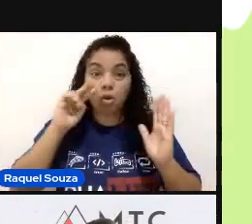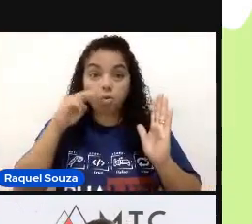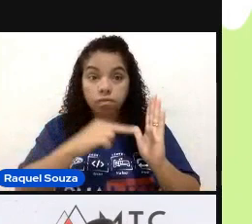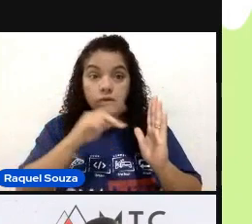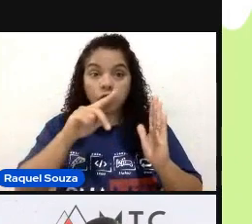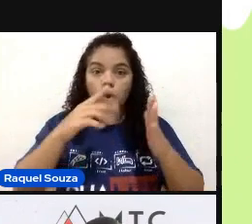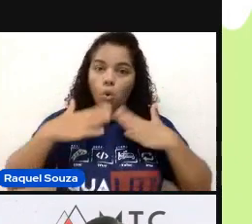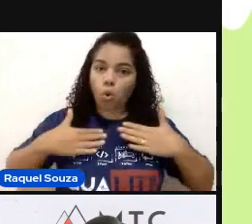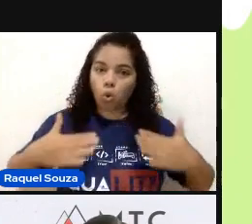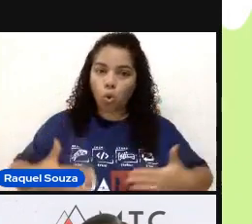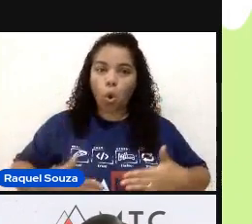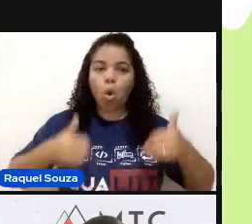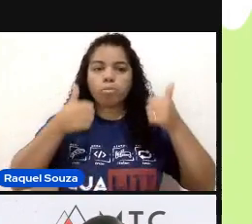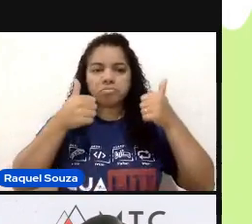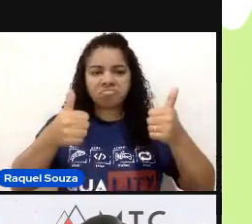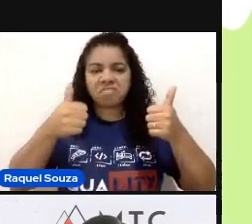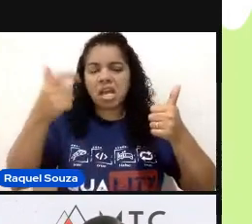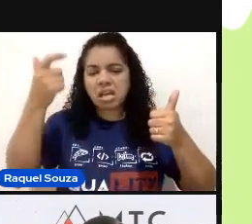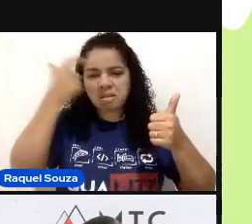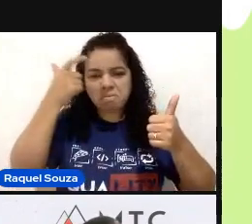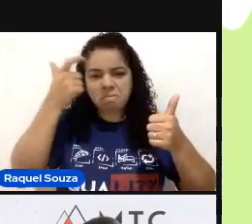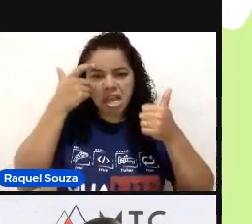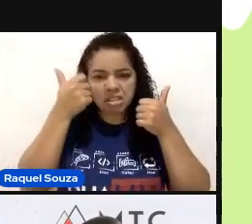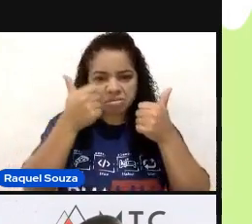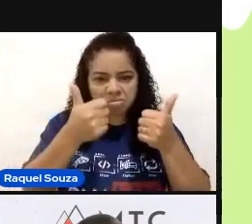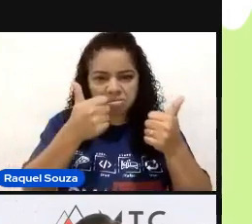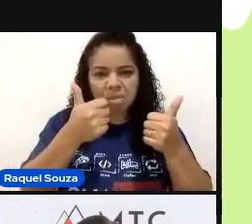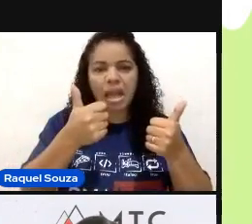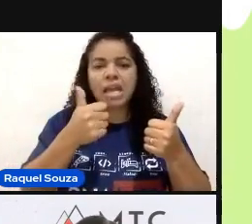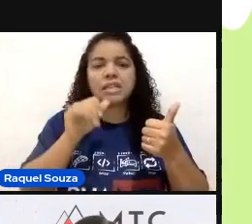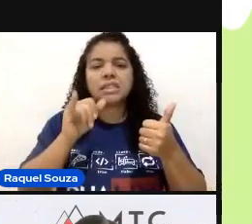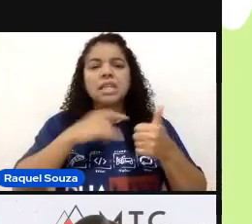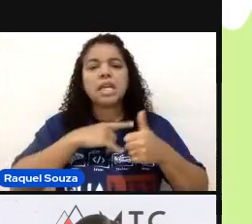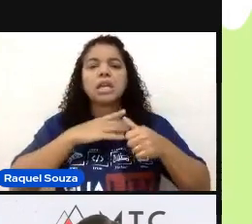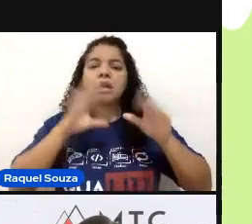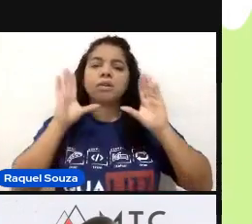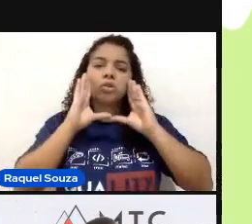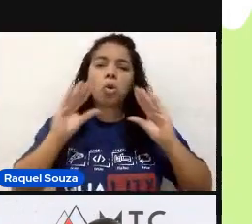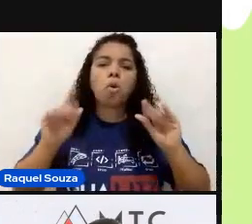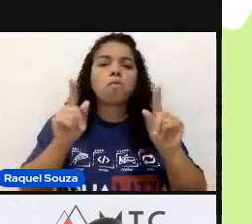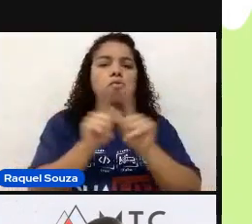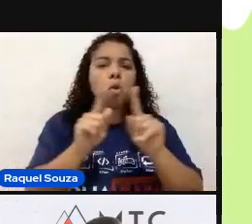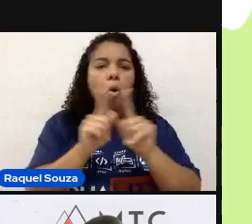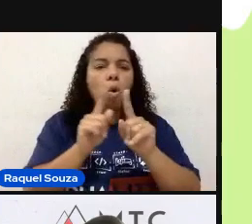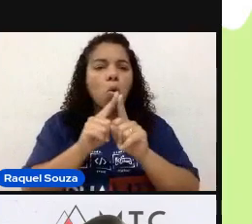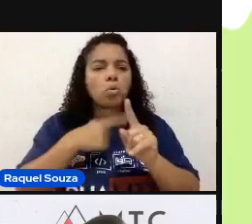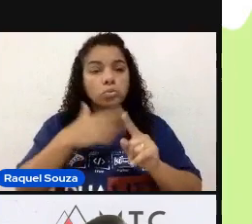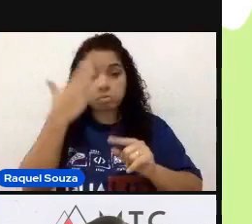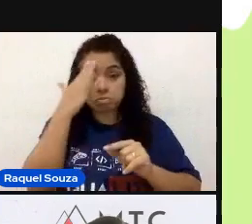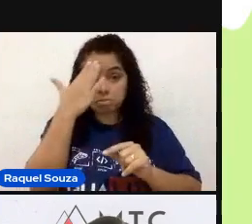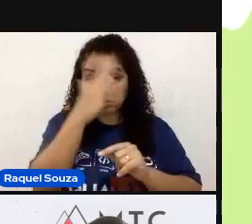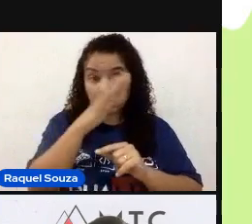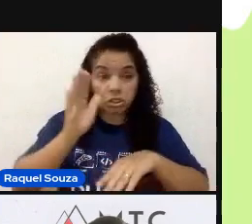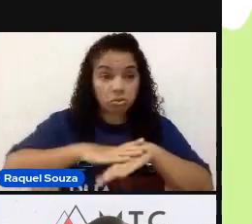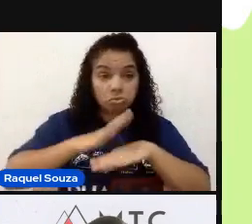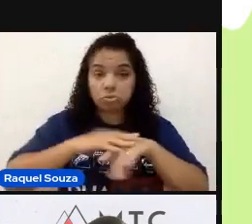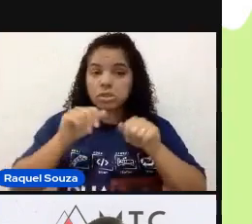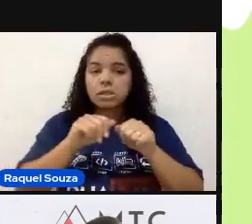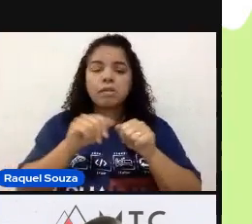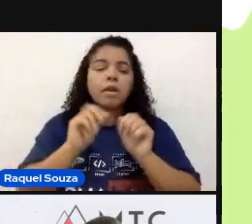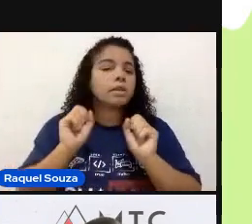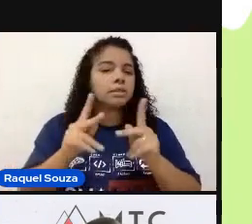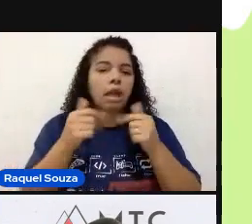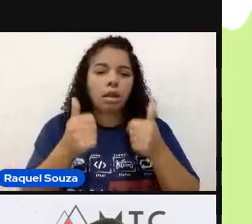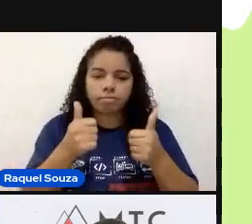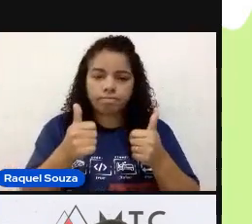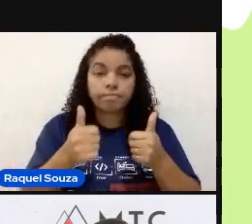se meu corpo está bem, se minha mente está bem, se o conforto, inclusive, entendimento da atividade está legal.